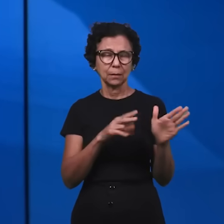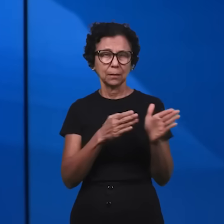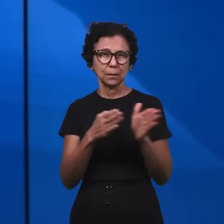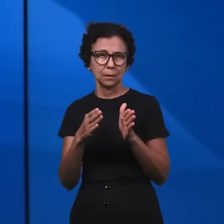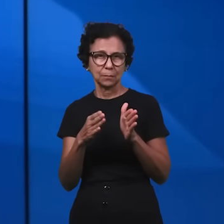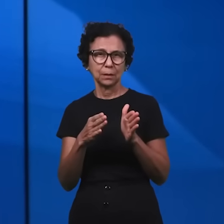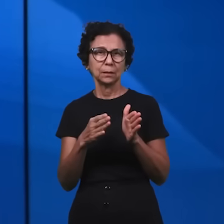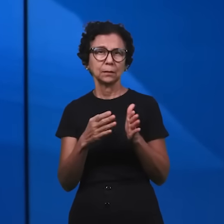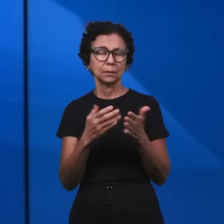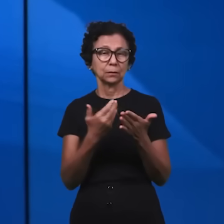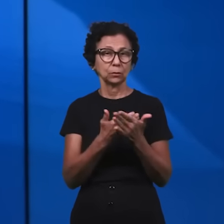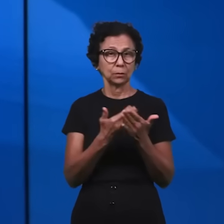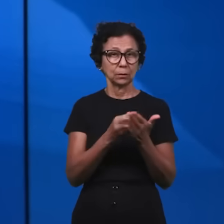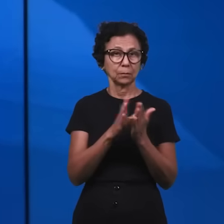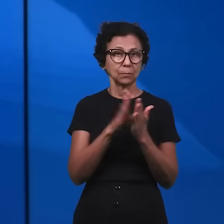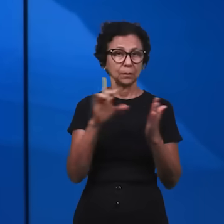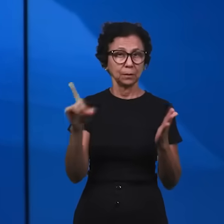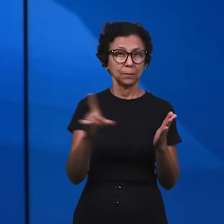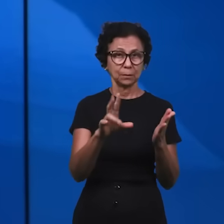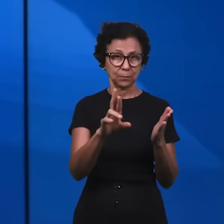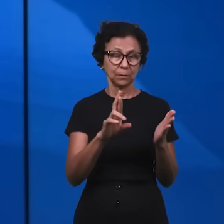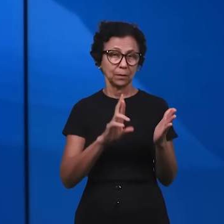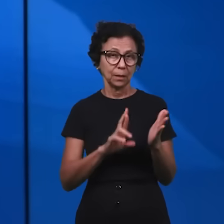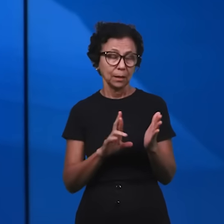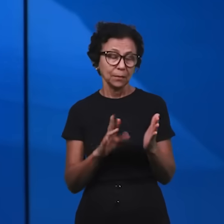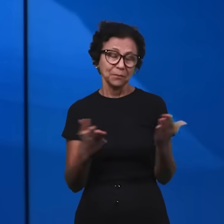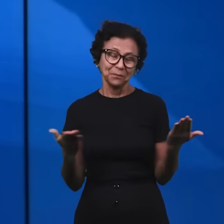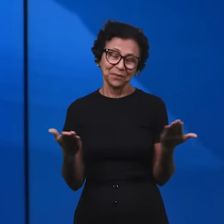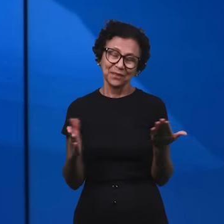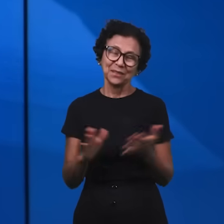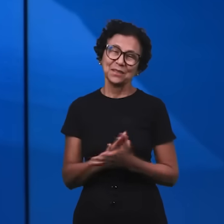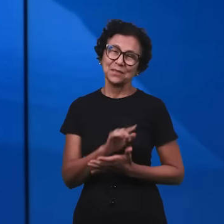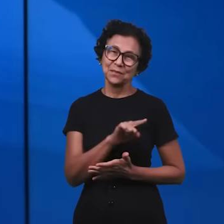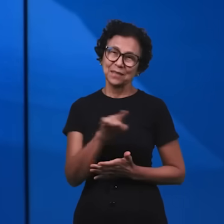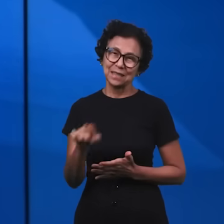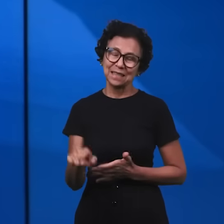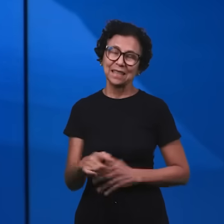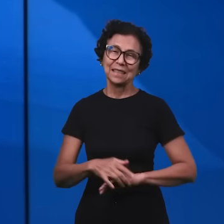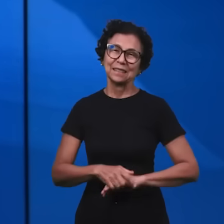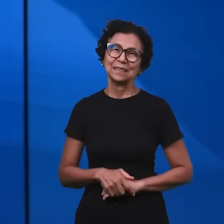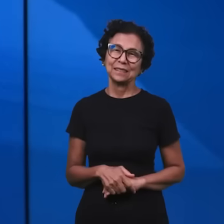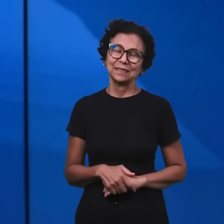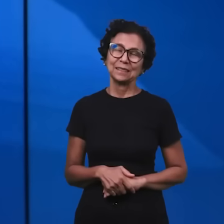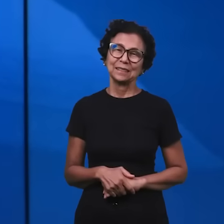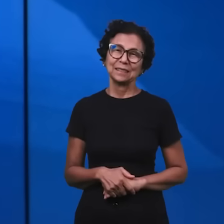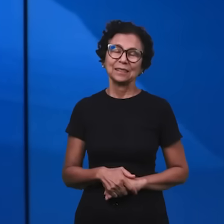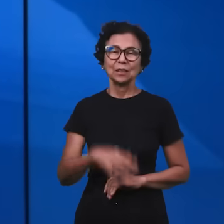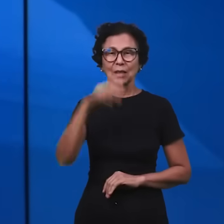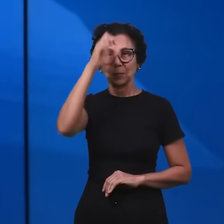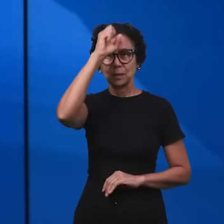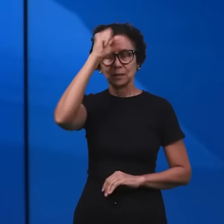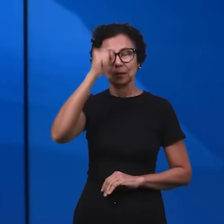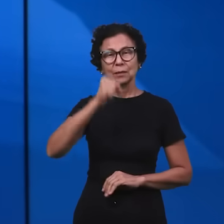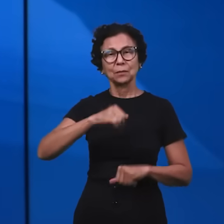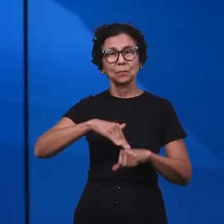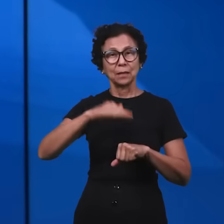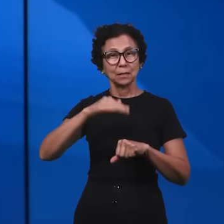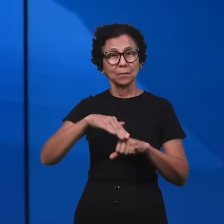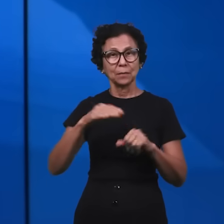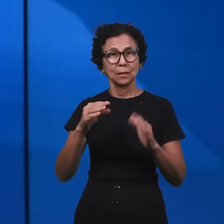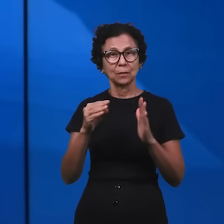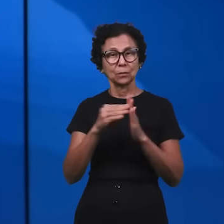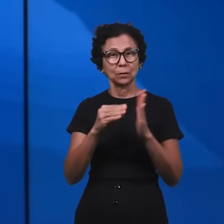semana, estudar a Palavra de Deus e hoje poderem estar aqui conosco participando e aprendendo mais da Escola Bíblica